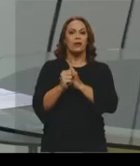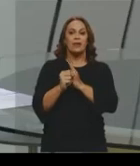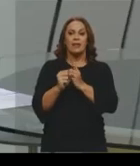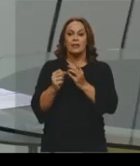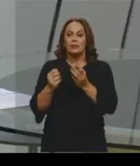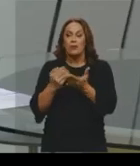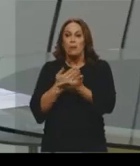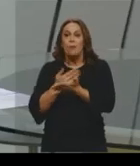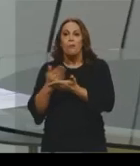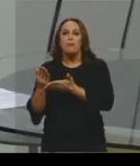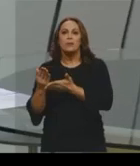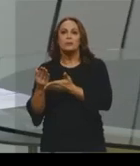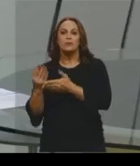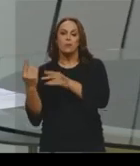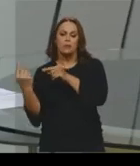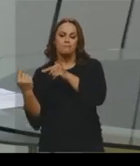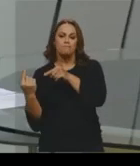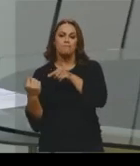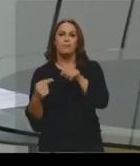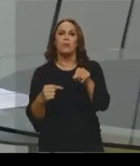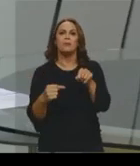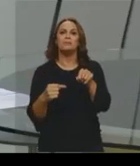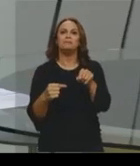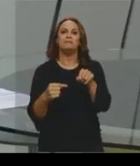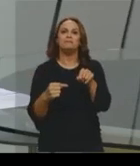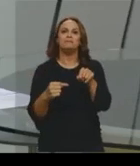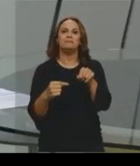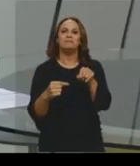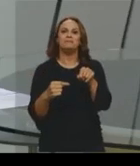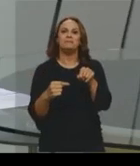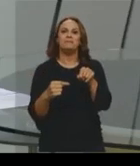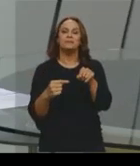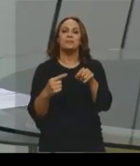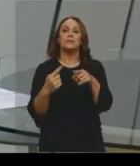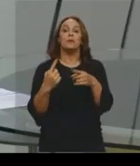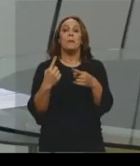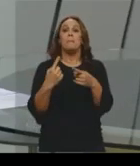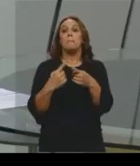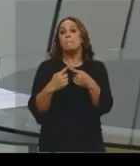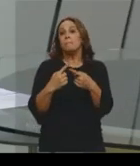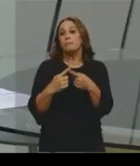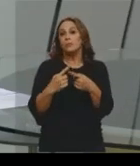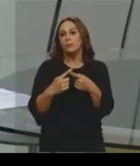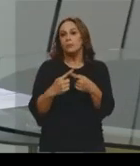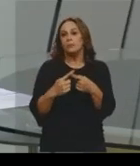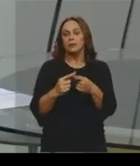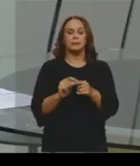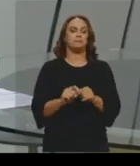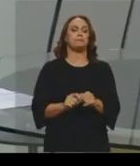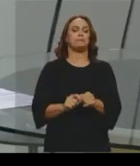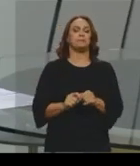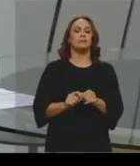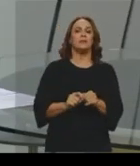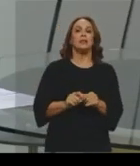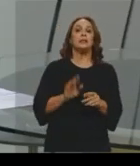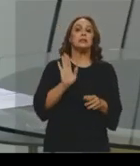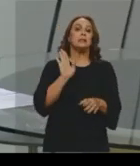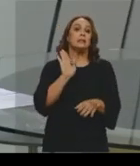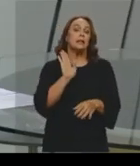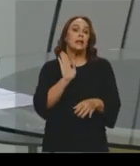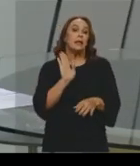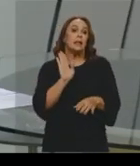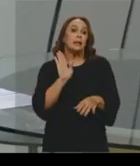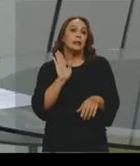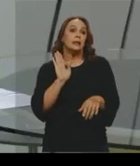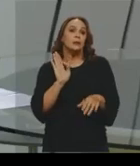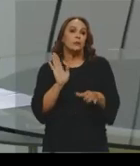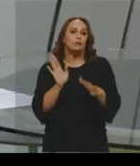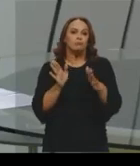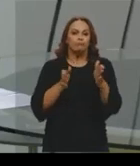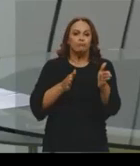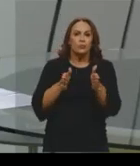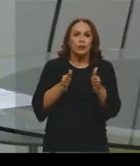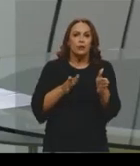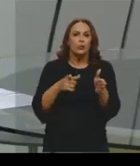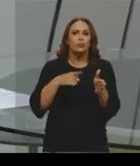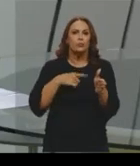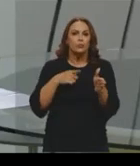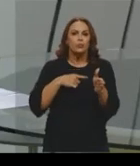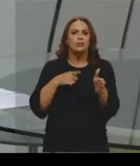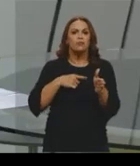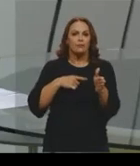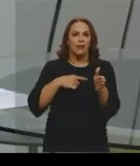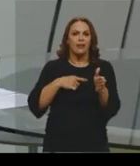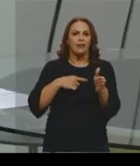país, no planeta. Se a gente tem, durante o Fórum na